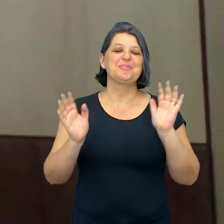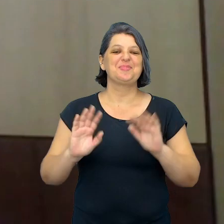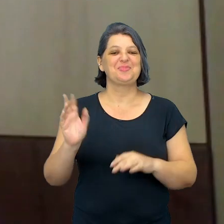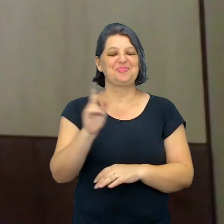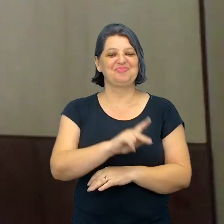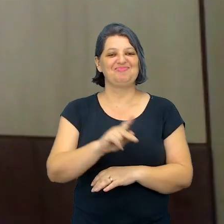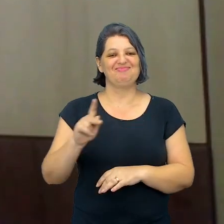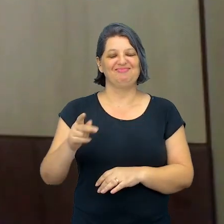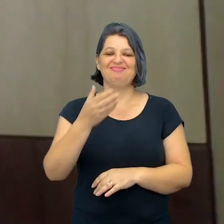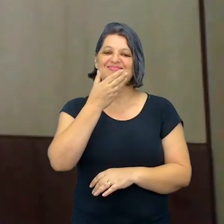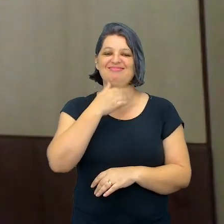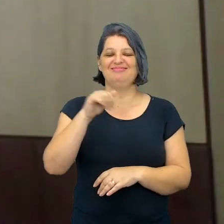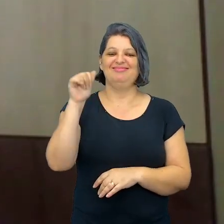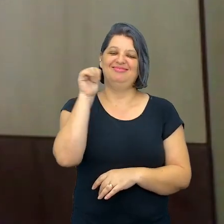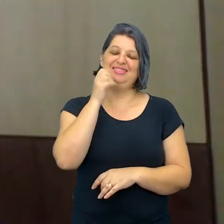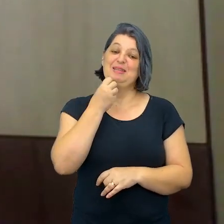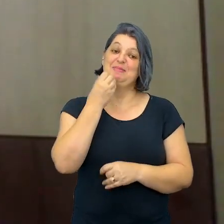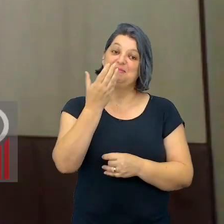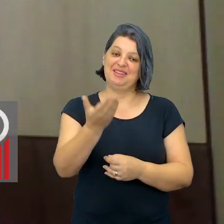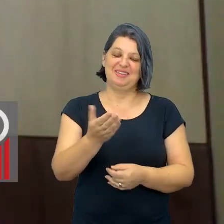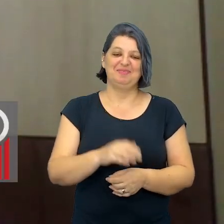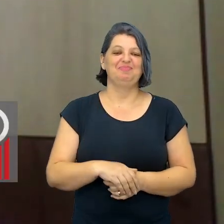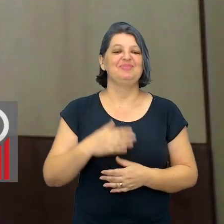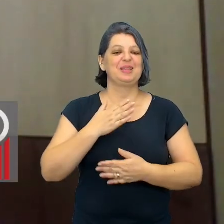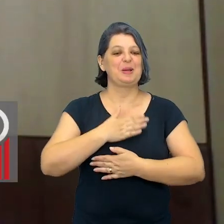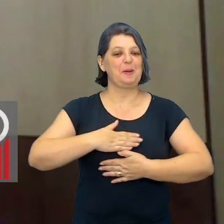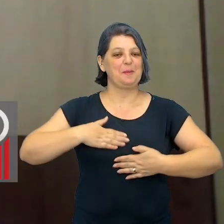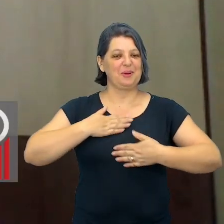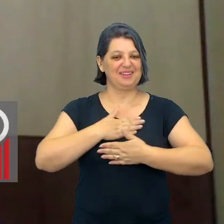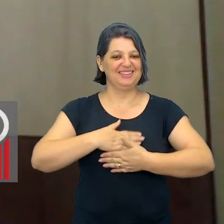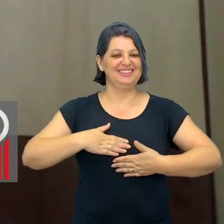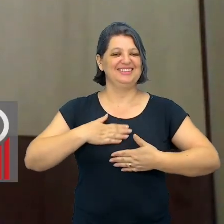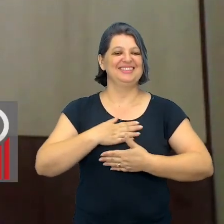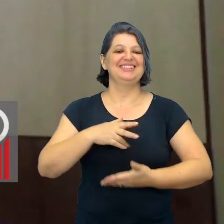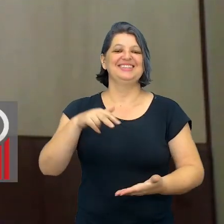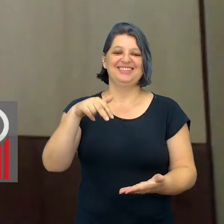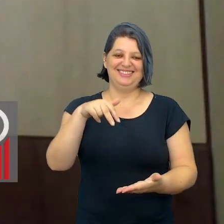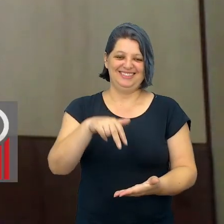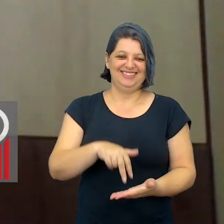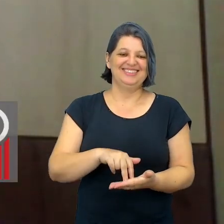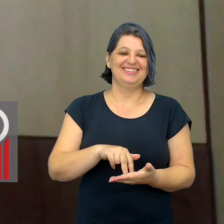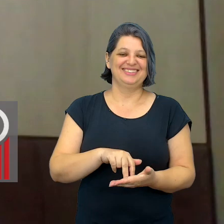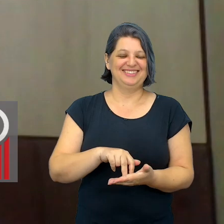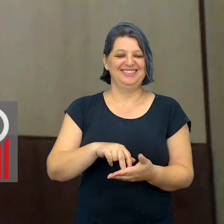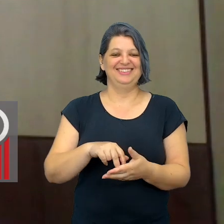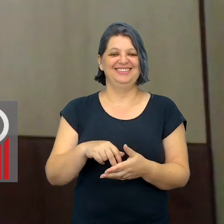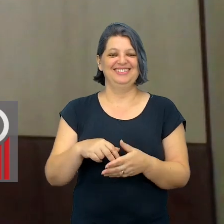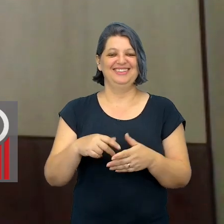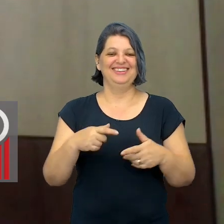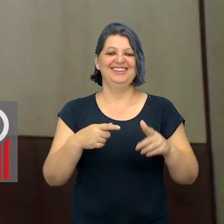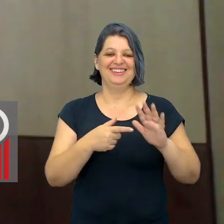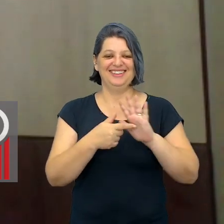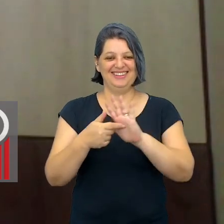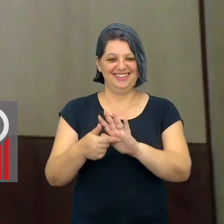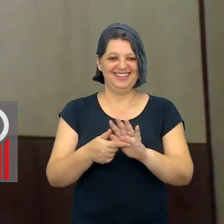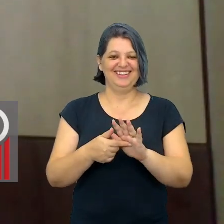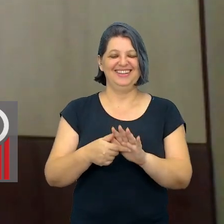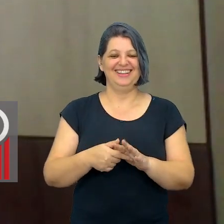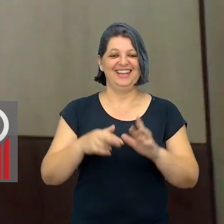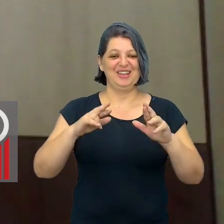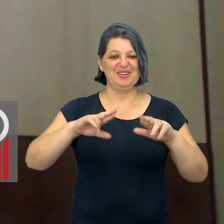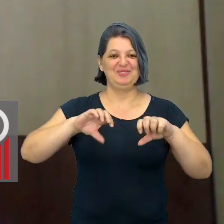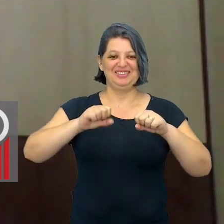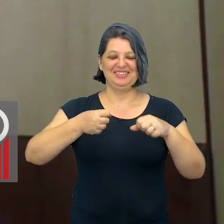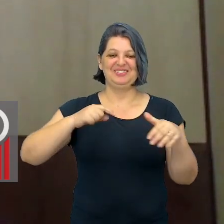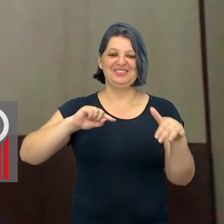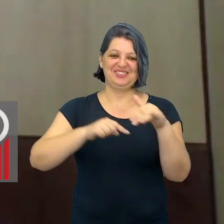Olá, professora, tudo bem com vocês? É um prazer estar aqui hoje com vocês para mais essa transmissão do programa Recuperação e